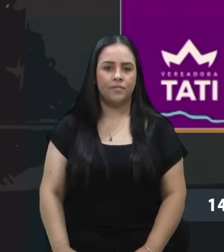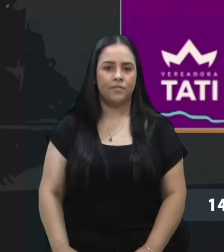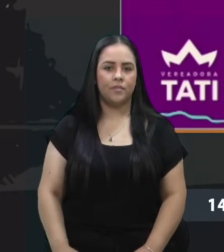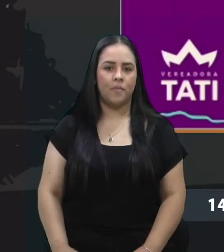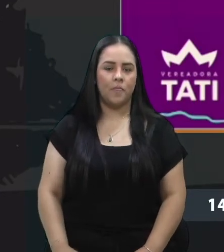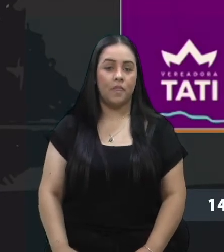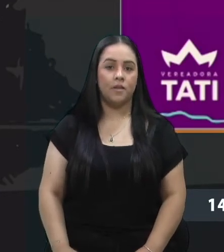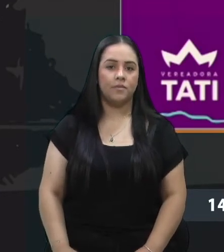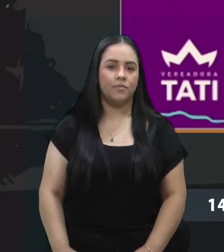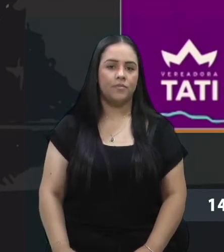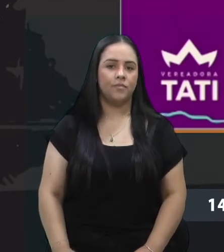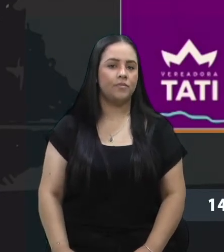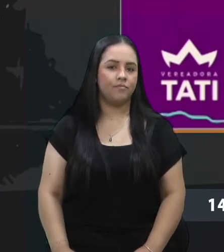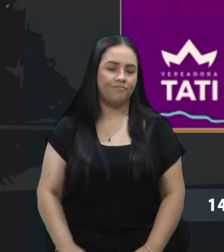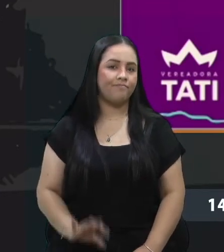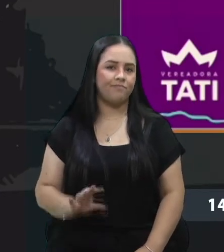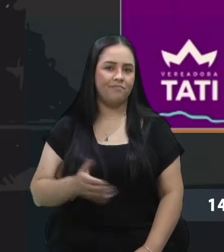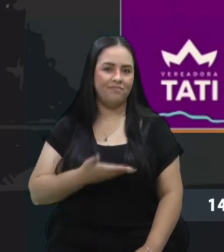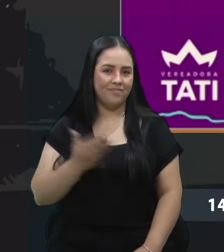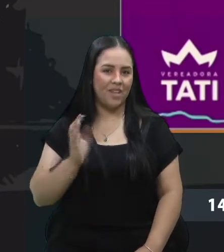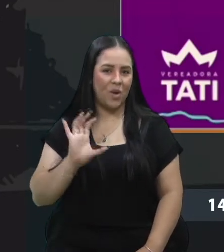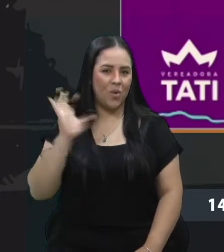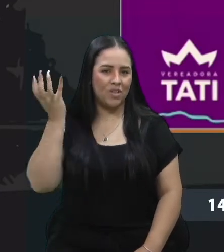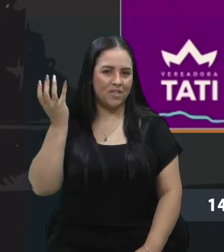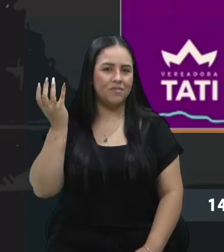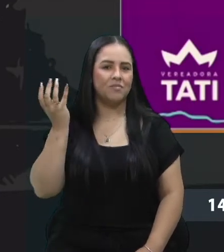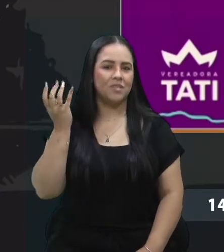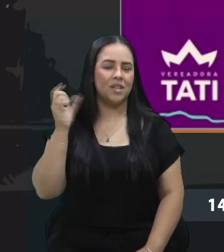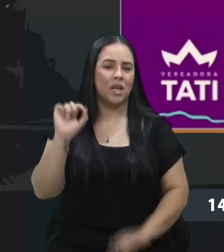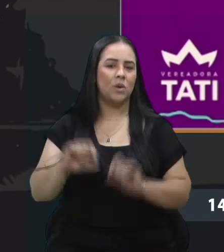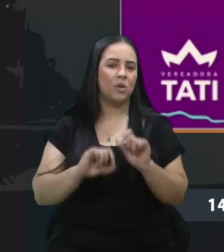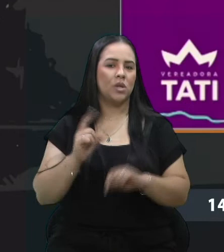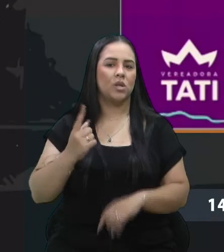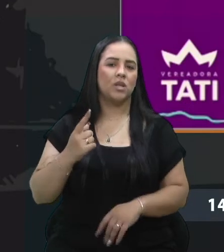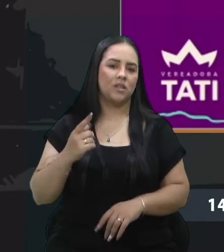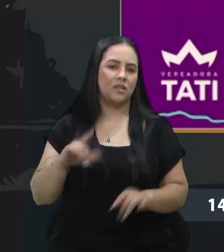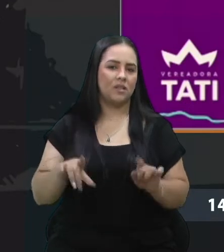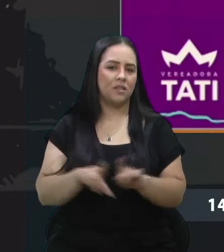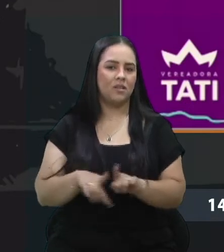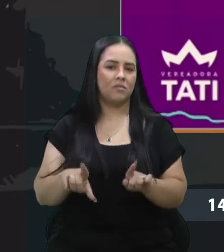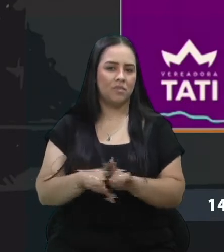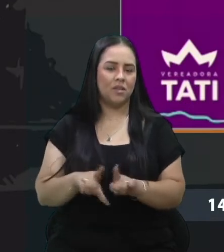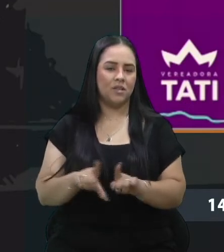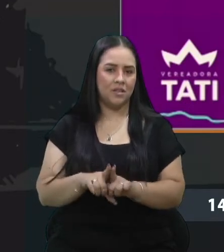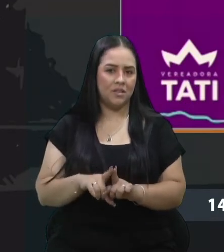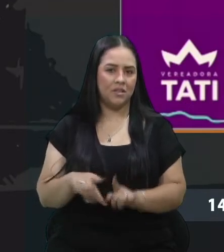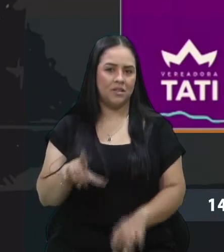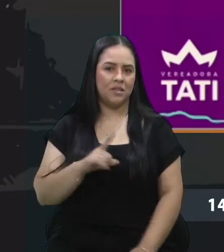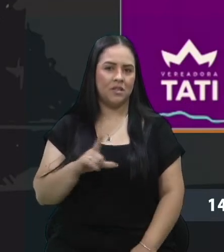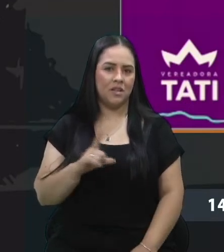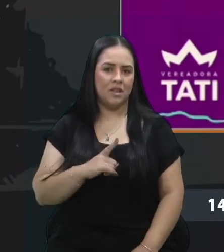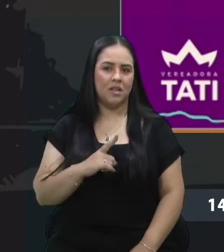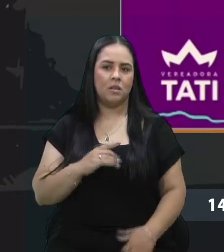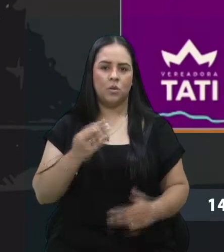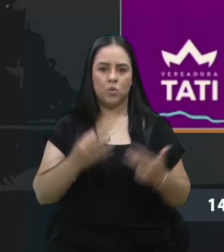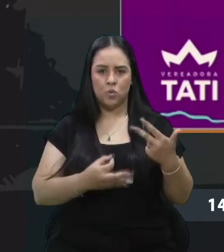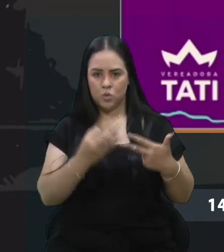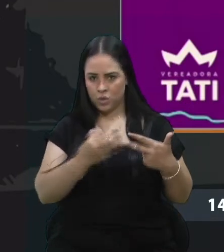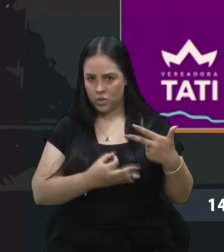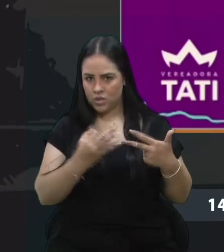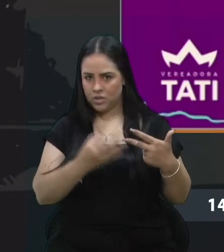aconteceram aqui. E essas são situações que ainda estavam, inclusive, pendentes na justiça, que estão